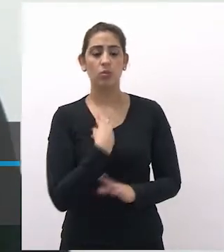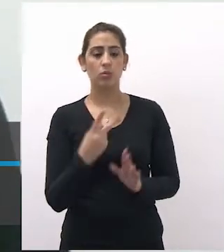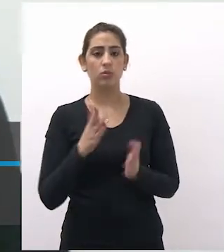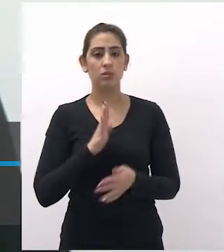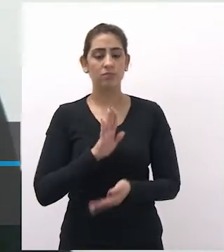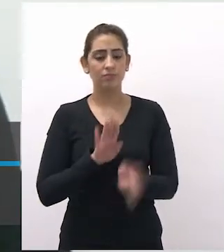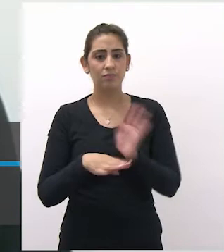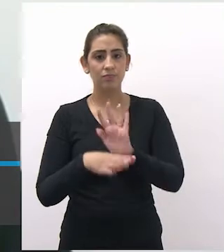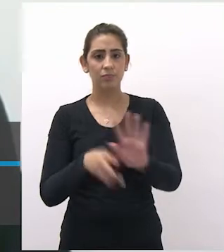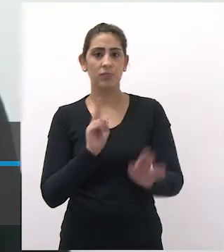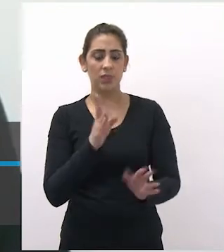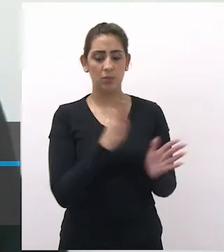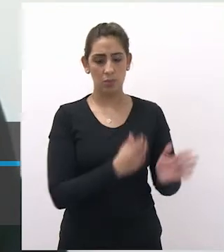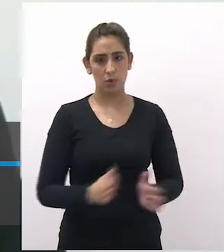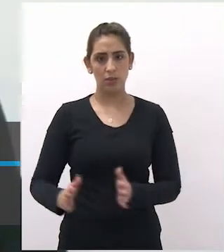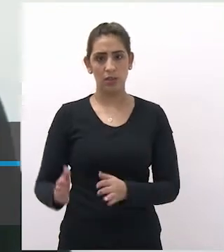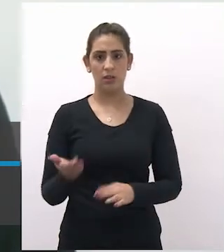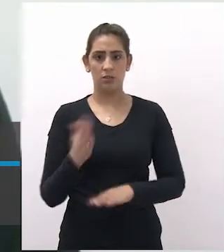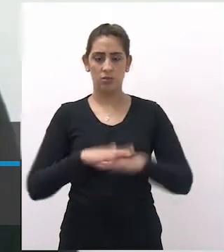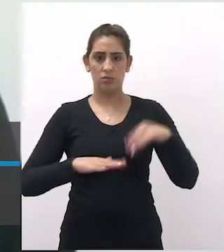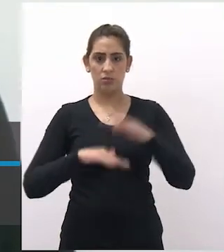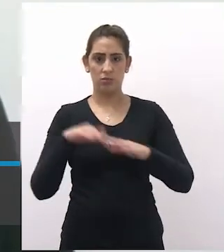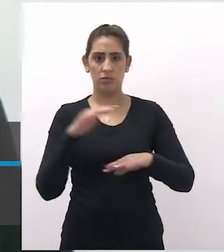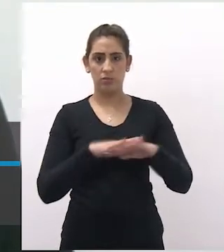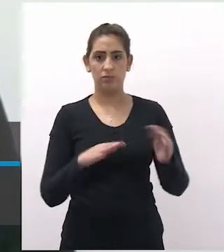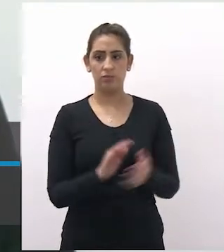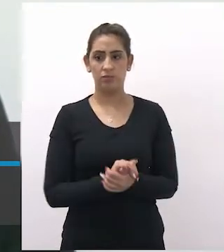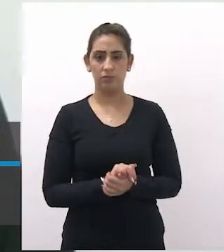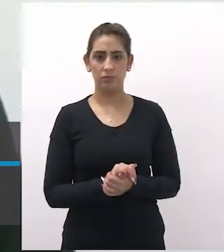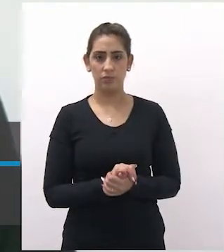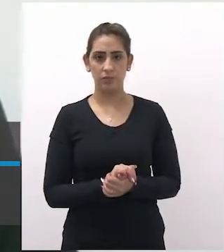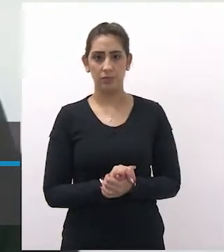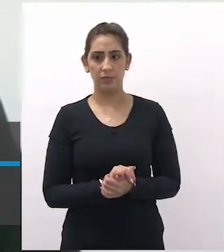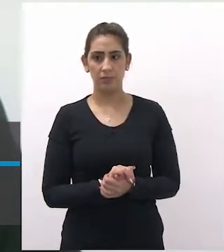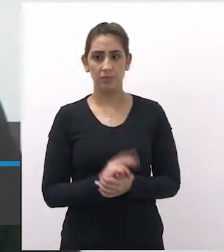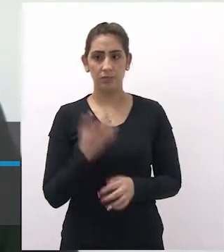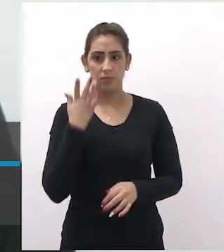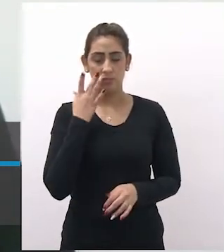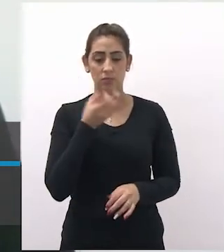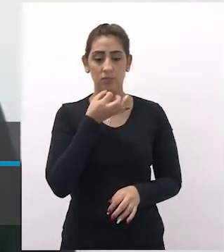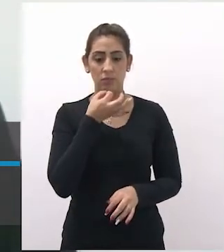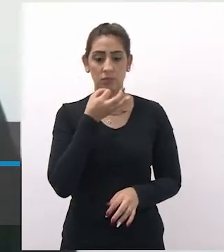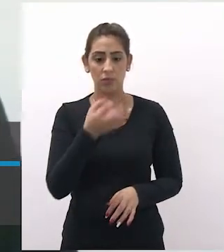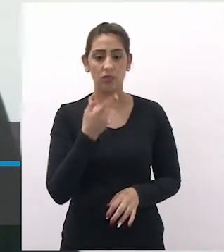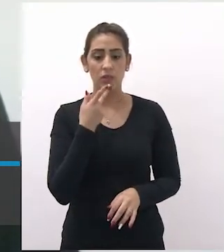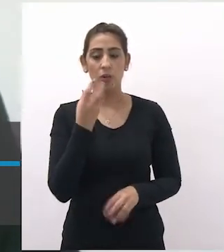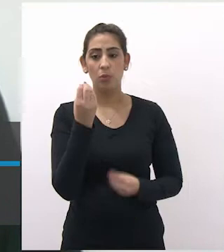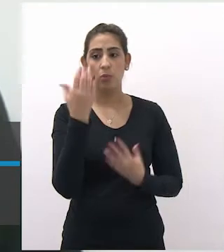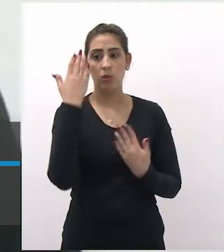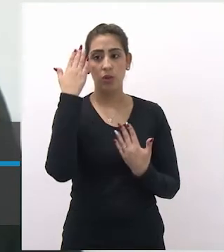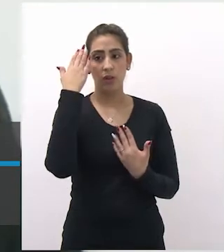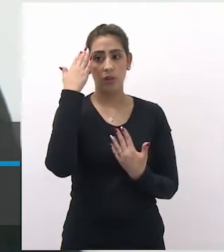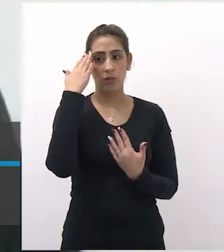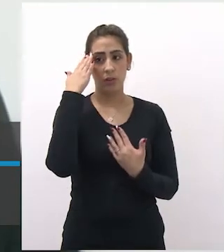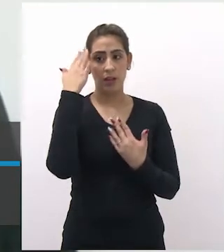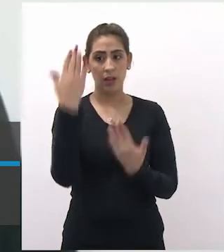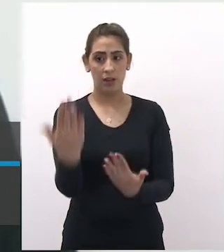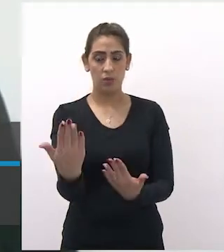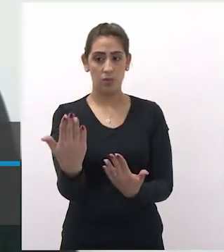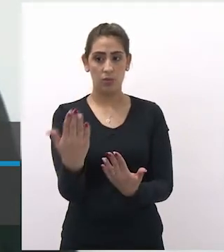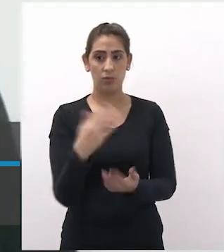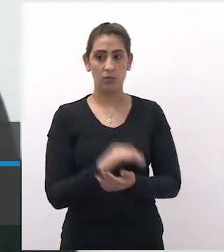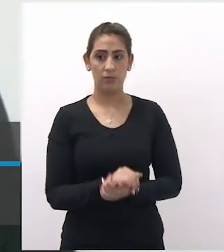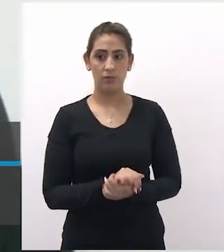nesse processo de desconstrução. E quando, como já se citou, quando vem no privado e disse, pessoas que dizem